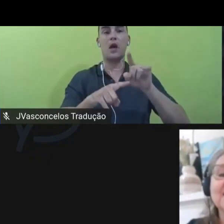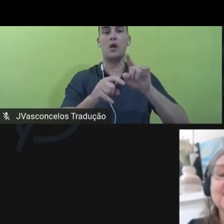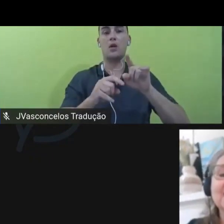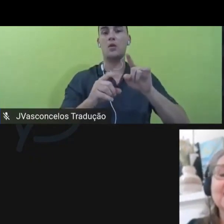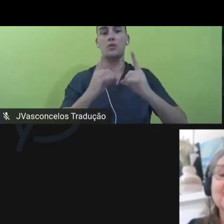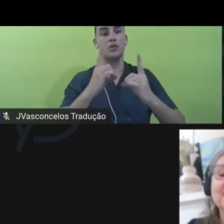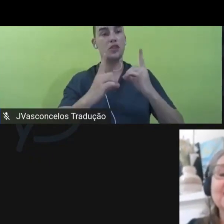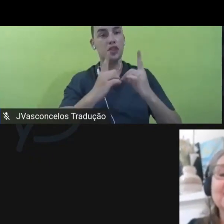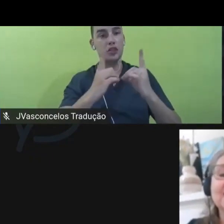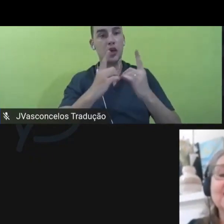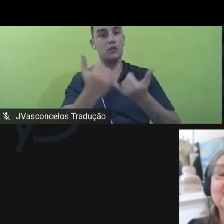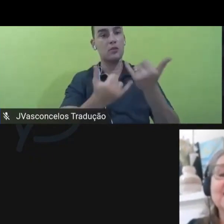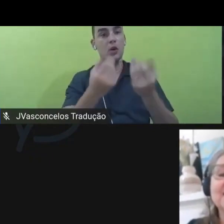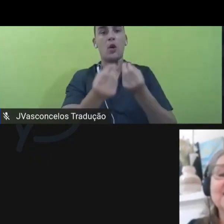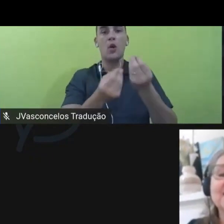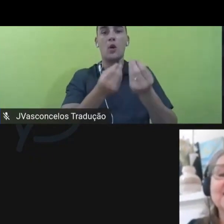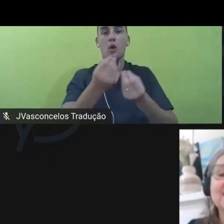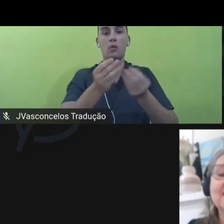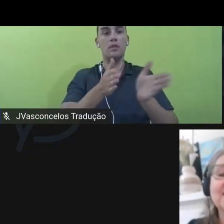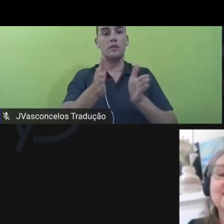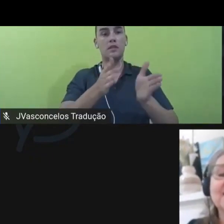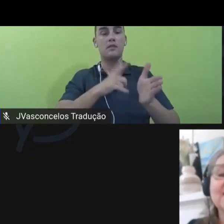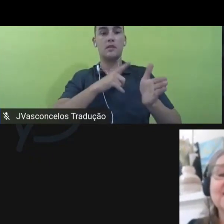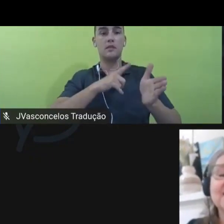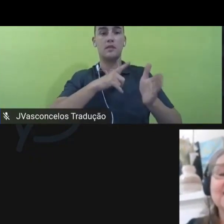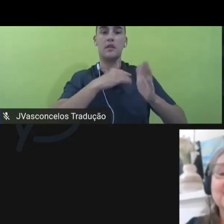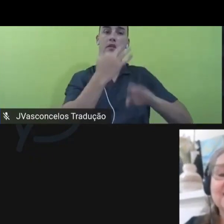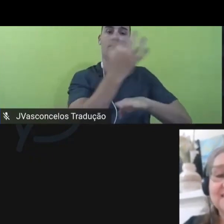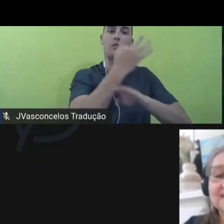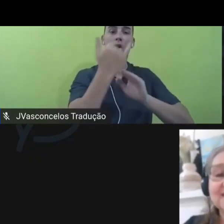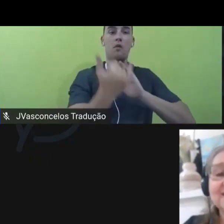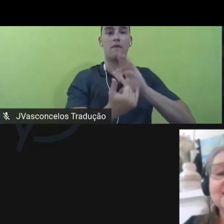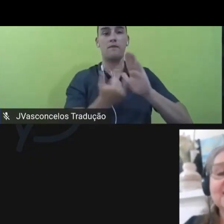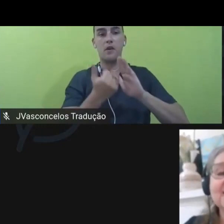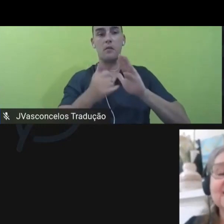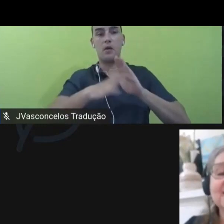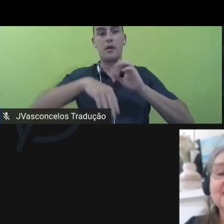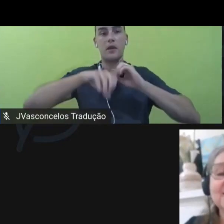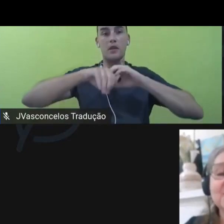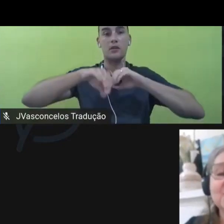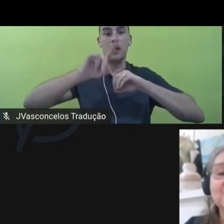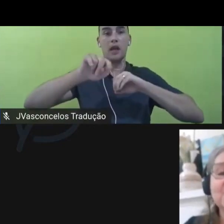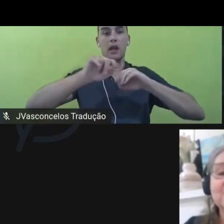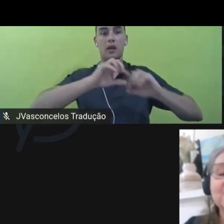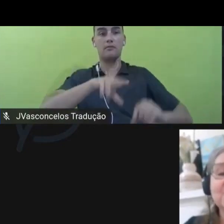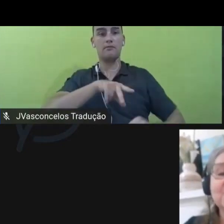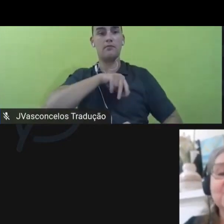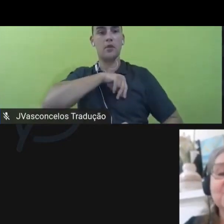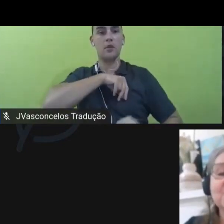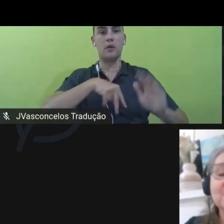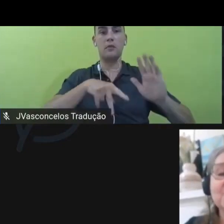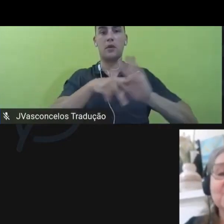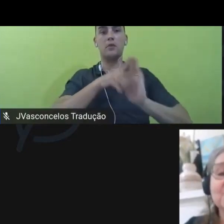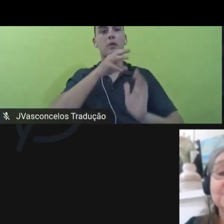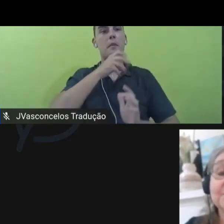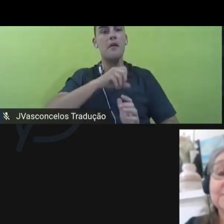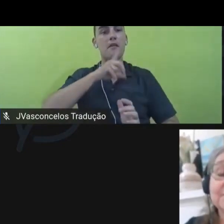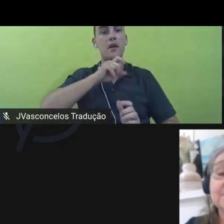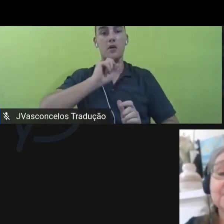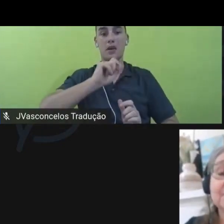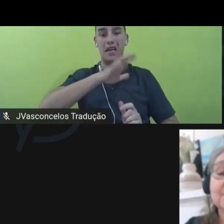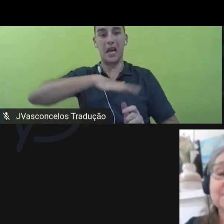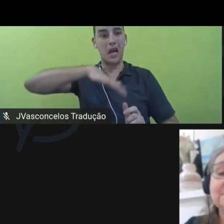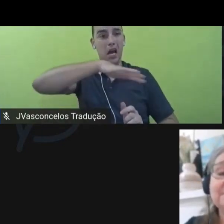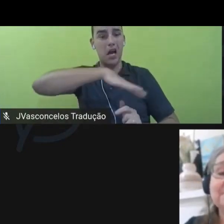deficiências em contextos formais e informais da educação. Medalha de Paulo Freire pelos serviços prestados no campo da